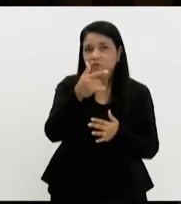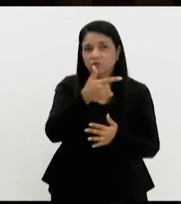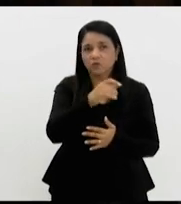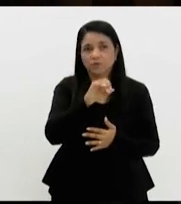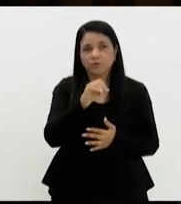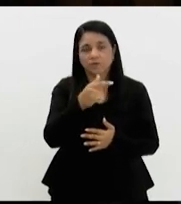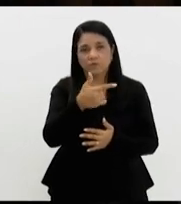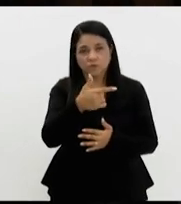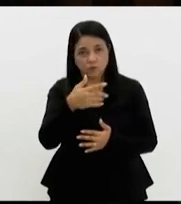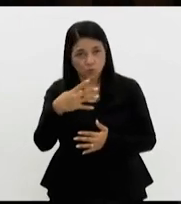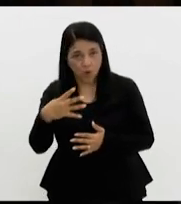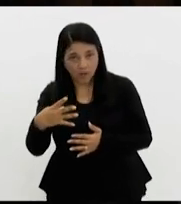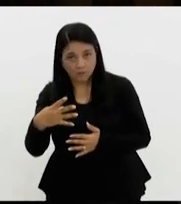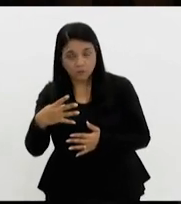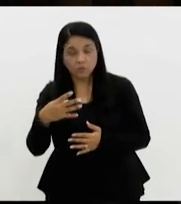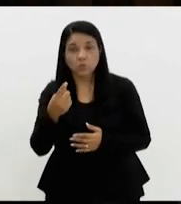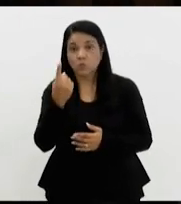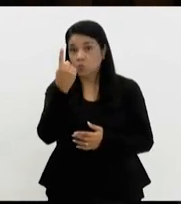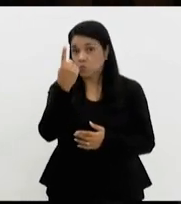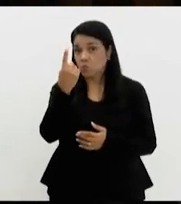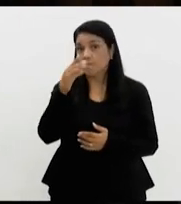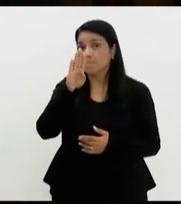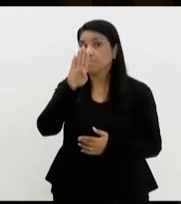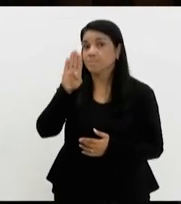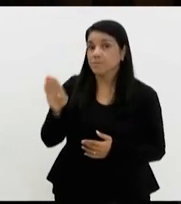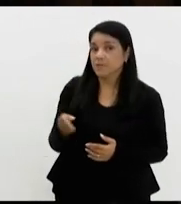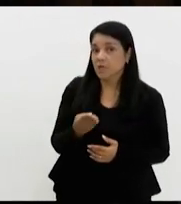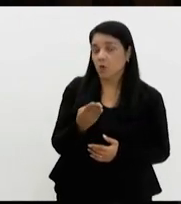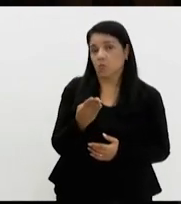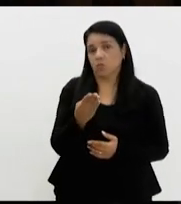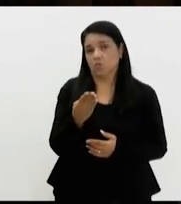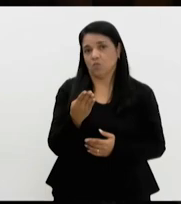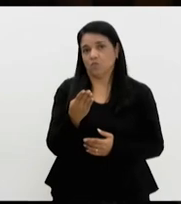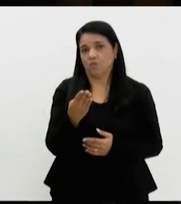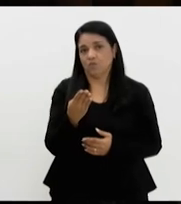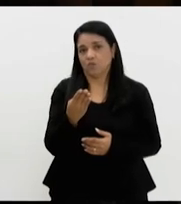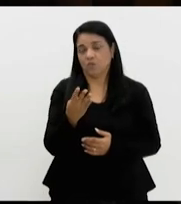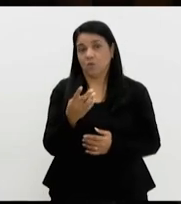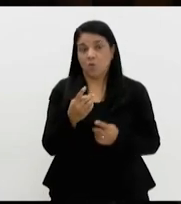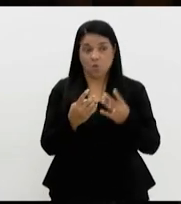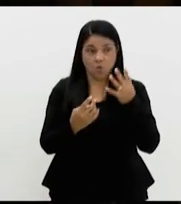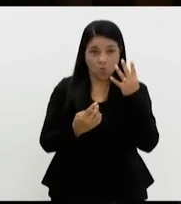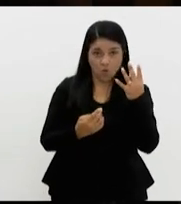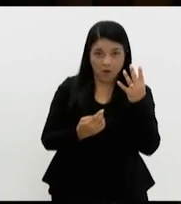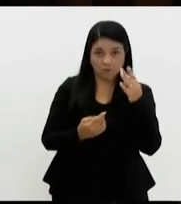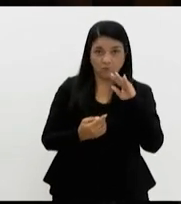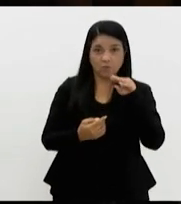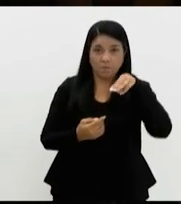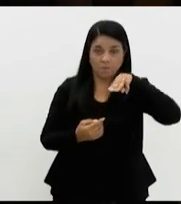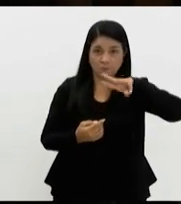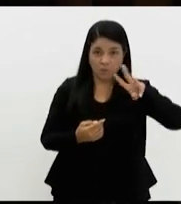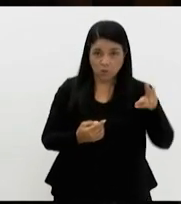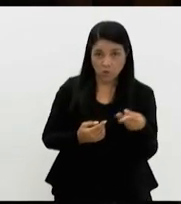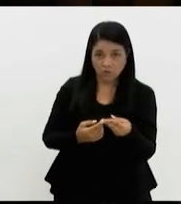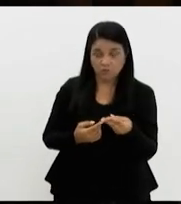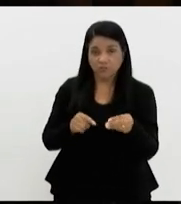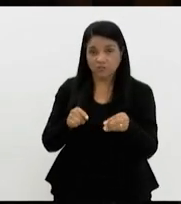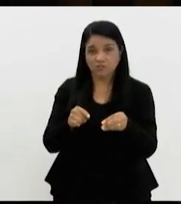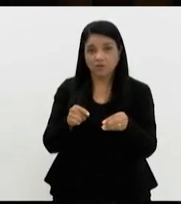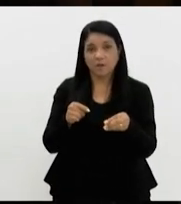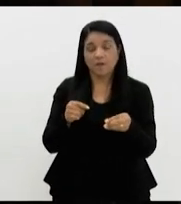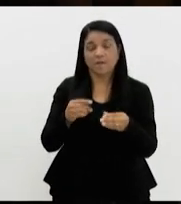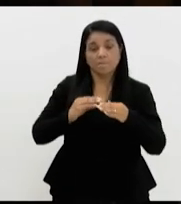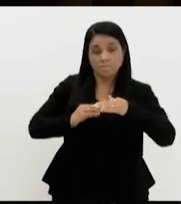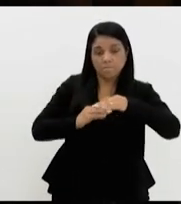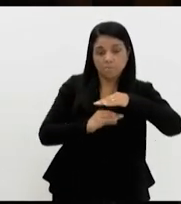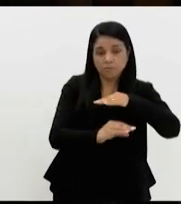receba mais 1 bilhão. São 4 bilhões que iriam para o equilíbrio atuarial